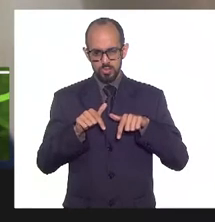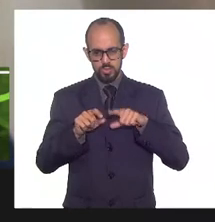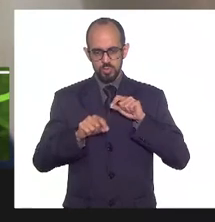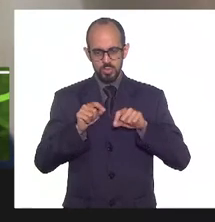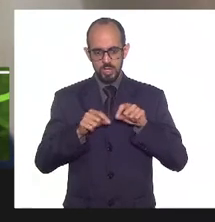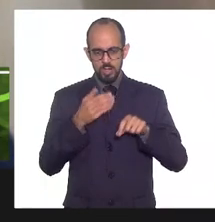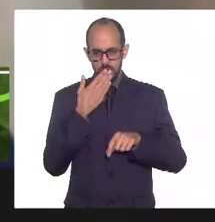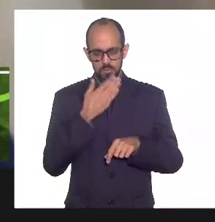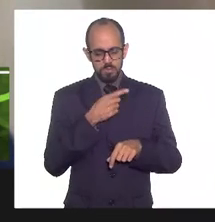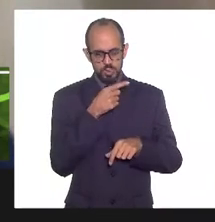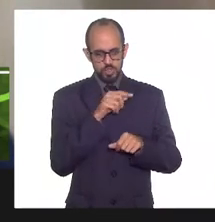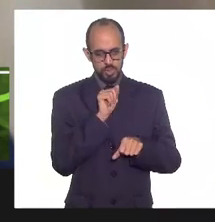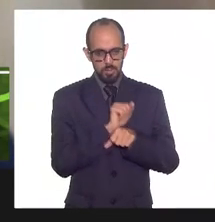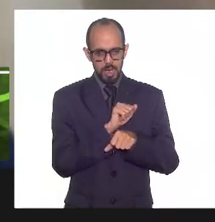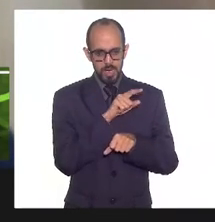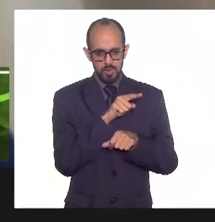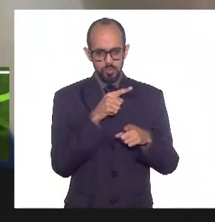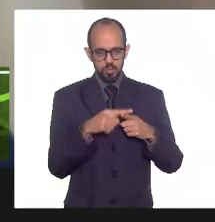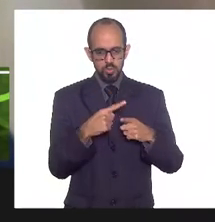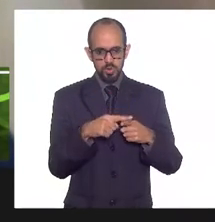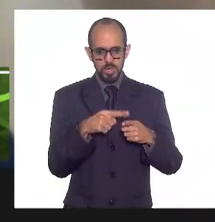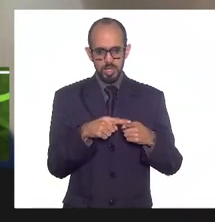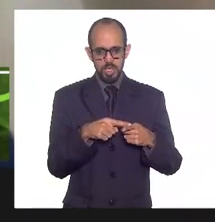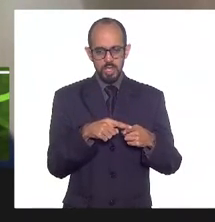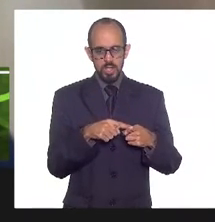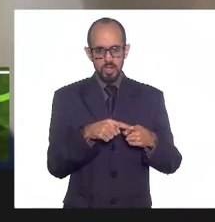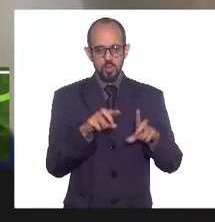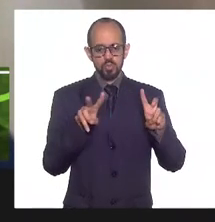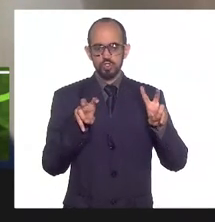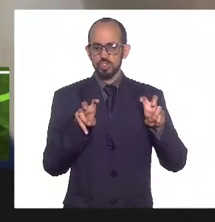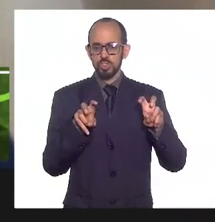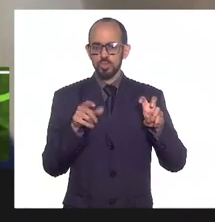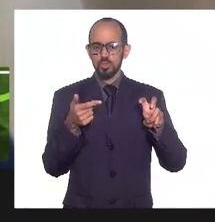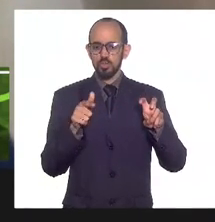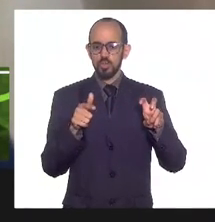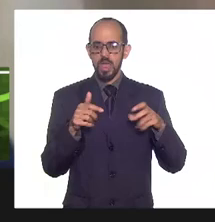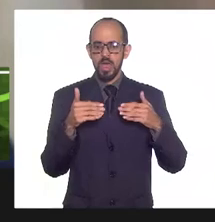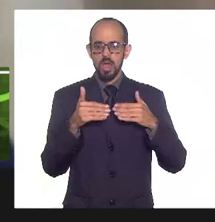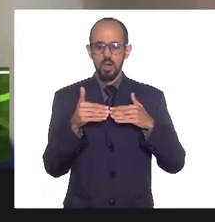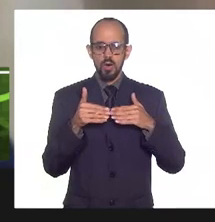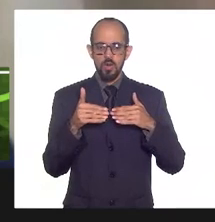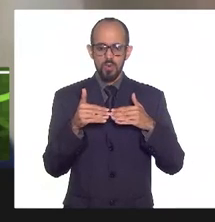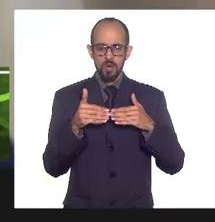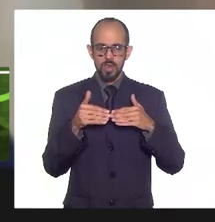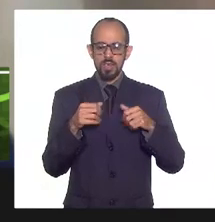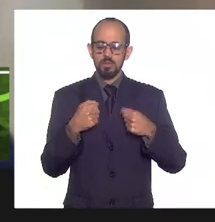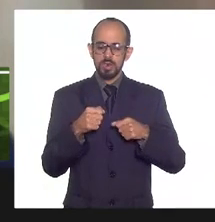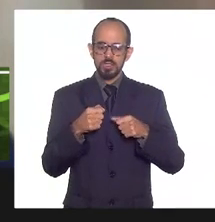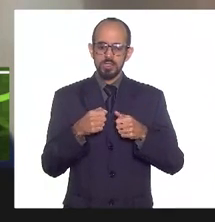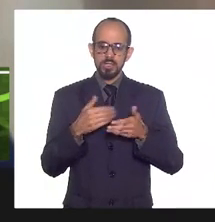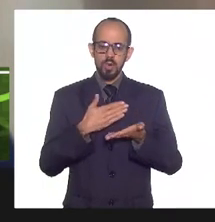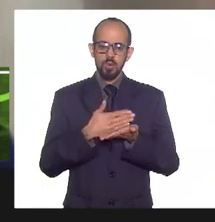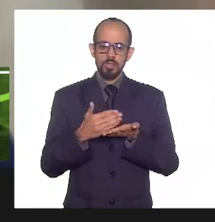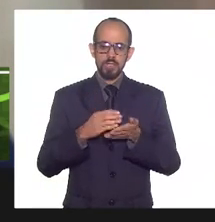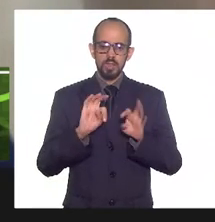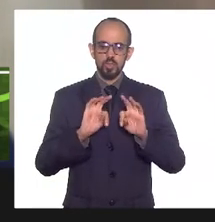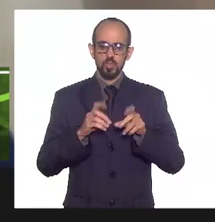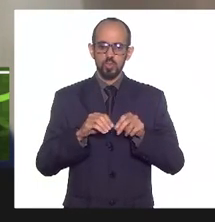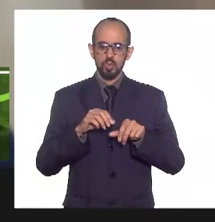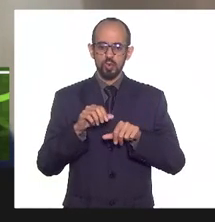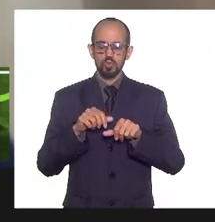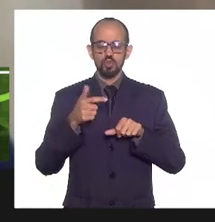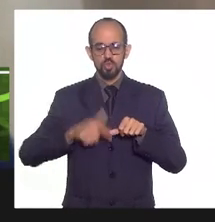taparazo porque o título não é coerente nós temos que ter que entrar com tudo de novo mudando apenas o título